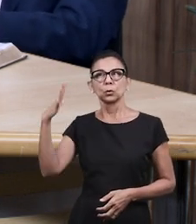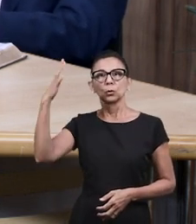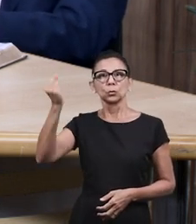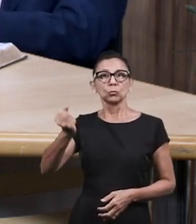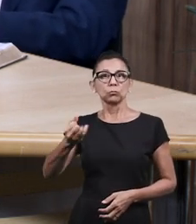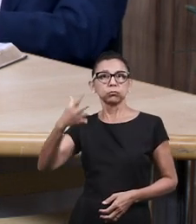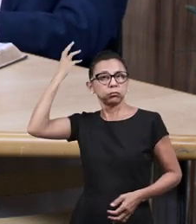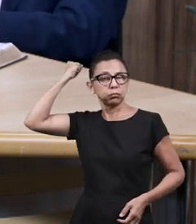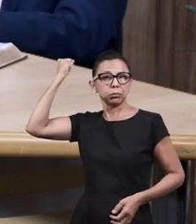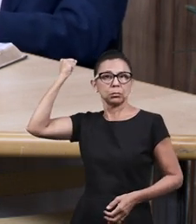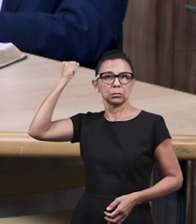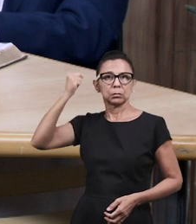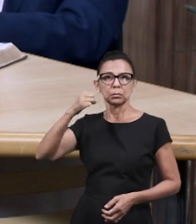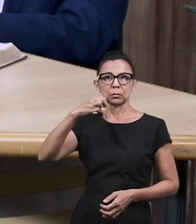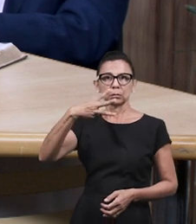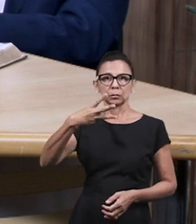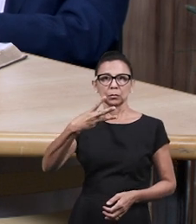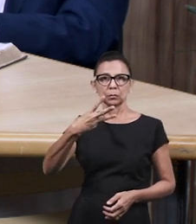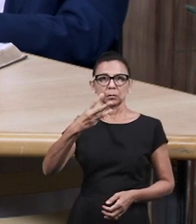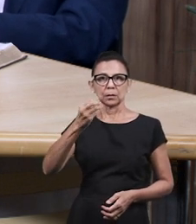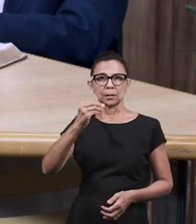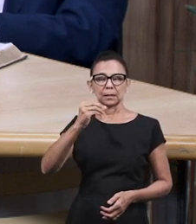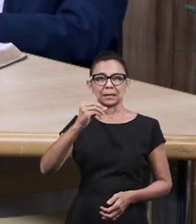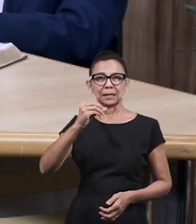300 mil quilômetros por segundo.